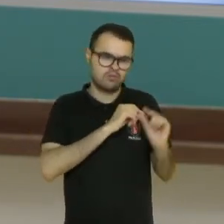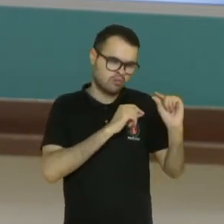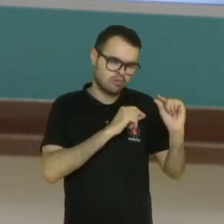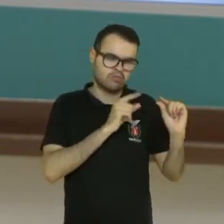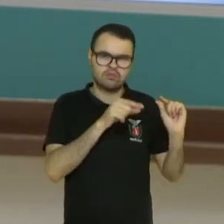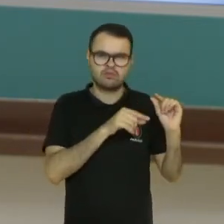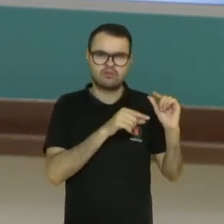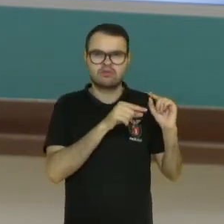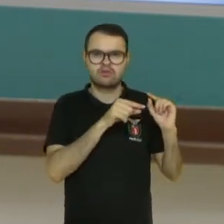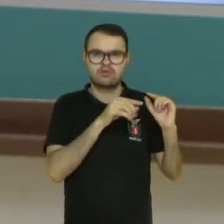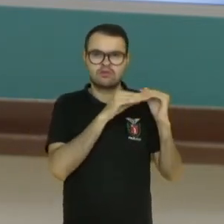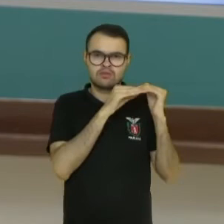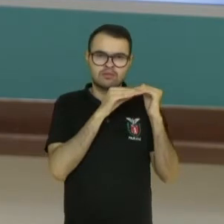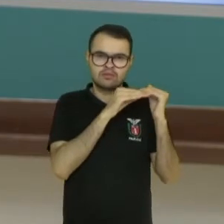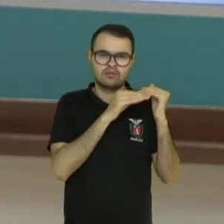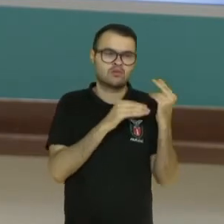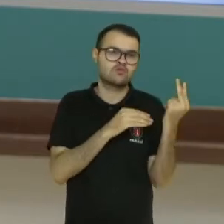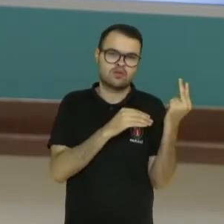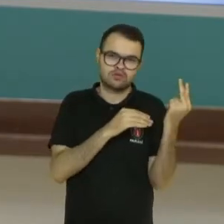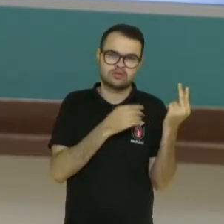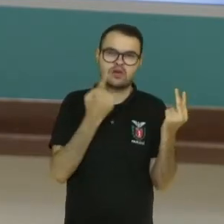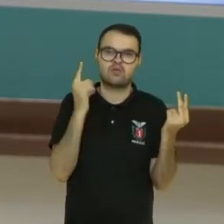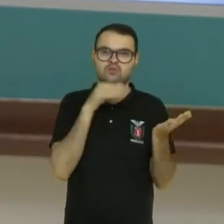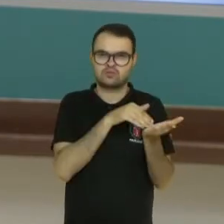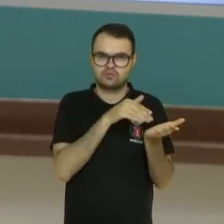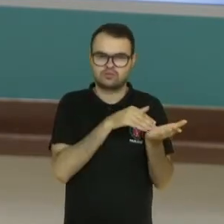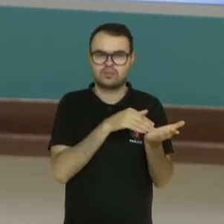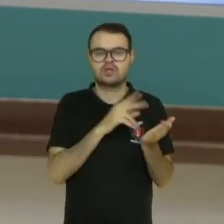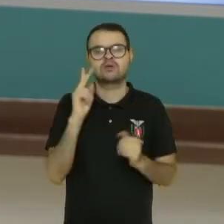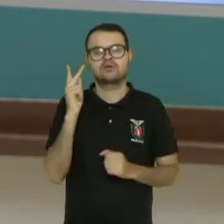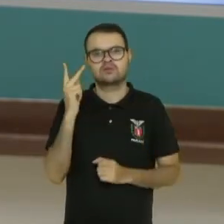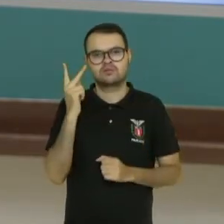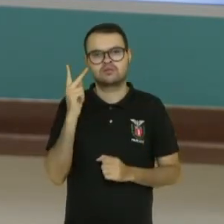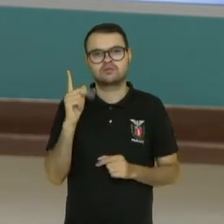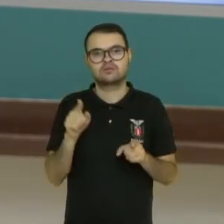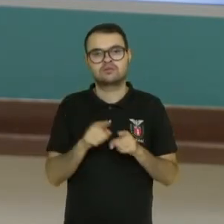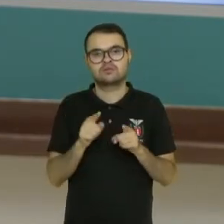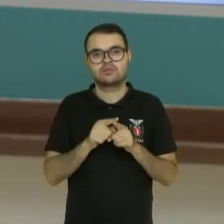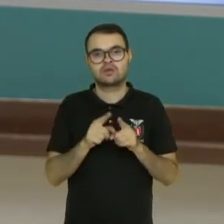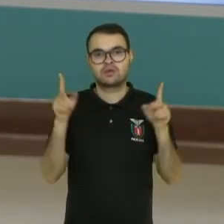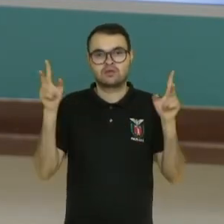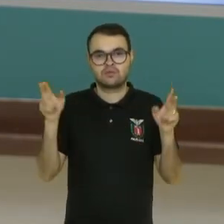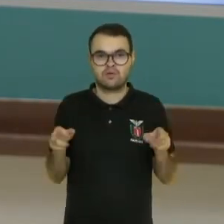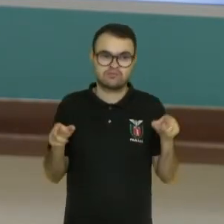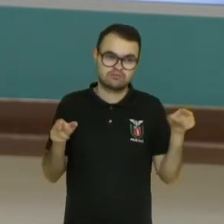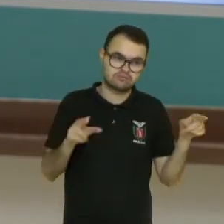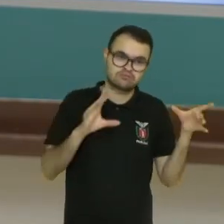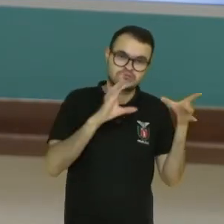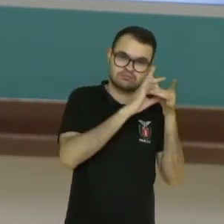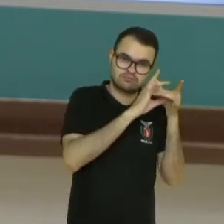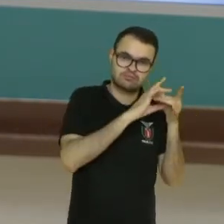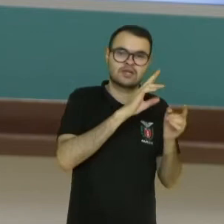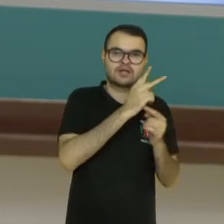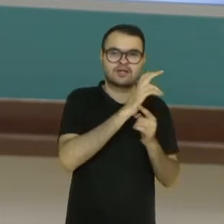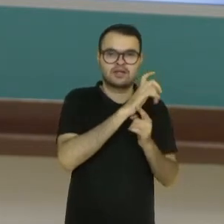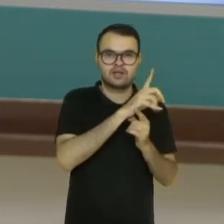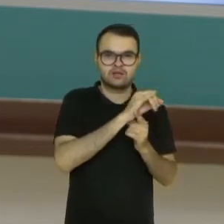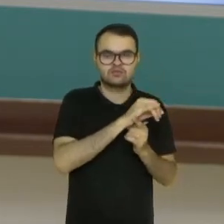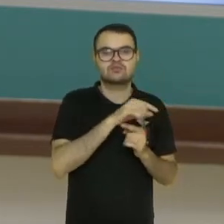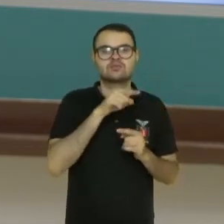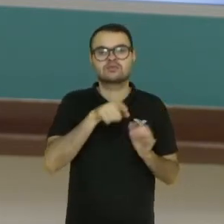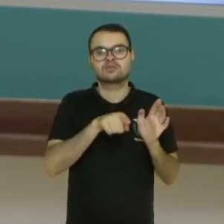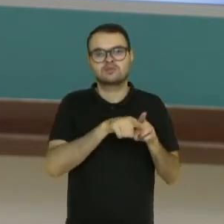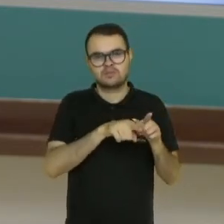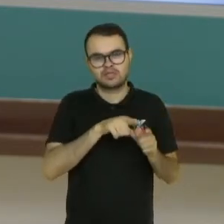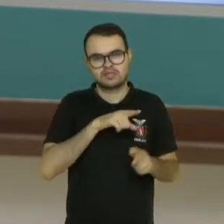estabilidade dele vem com 2 elétrons na última camada. Aí o hidrogênio se espelha lá no hélio e para ele a teoria do octeto é ter,